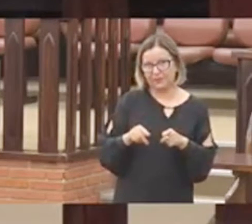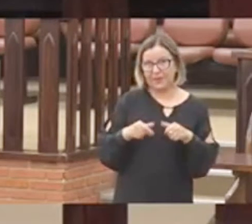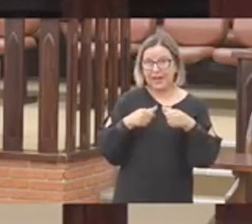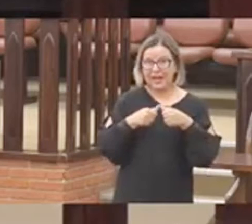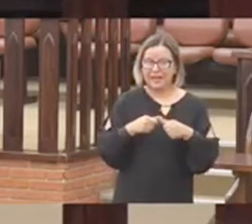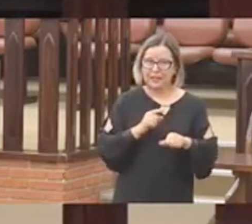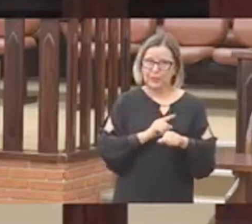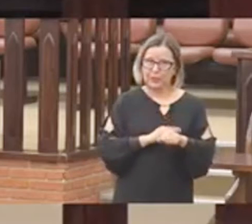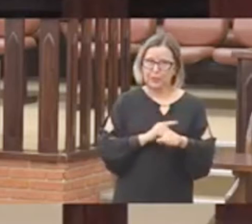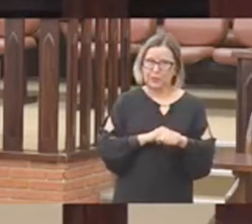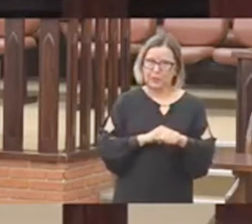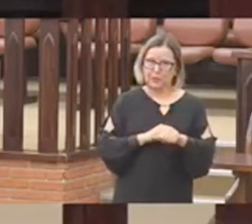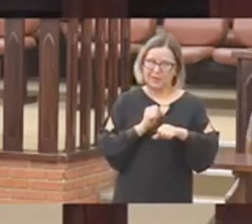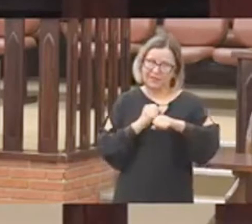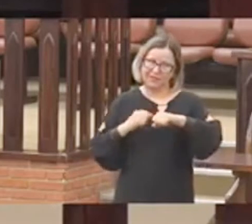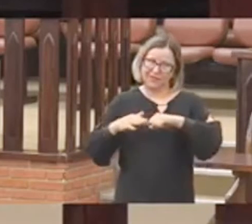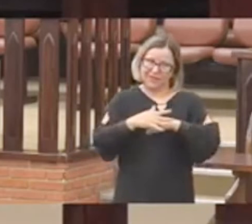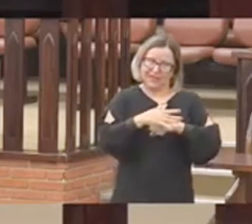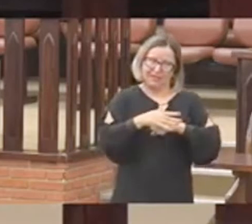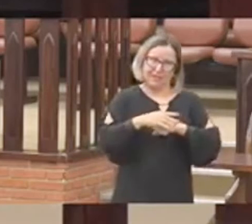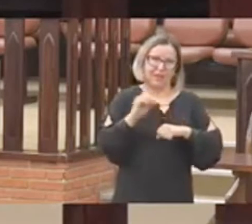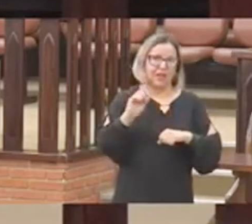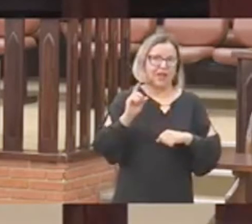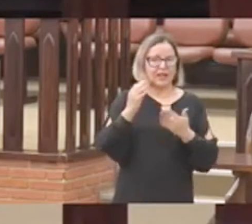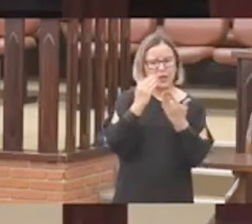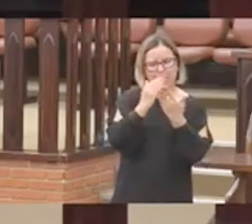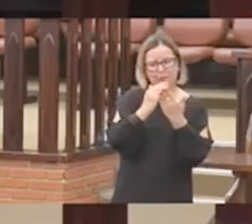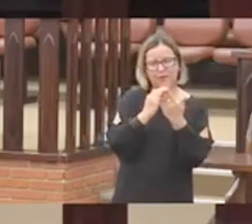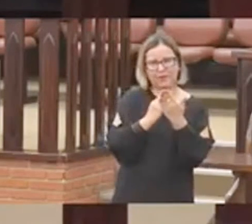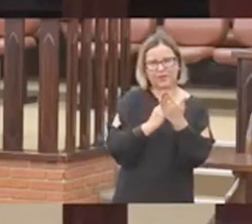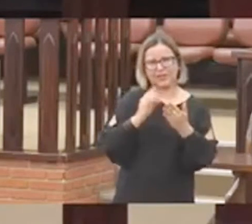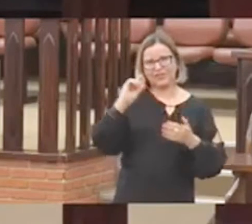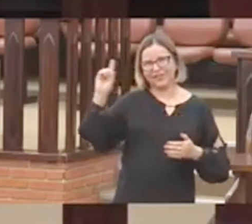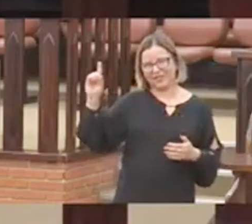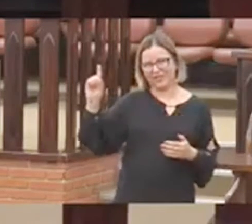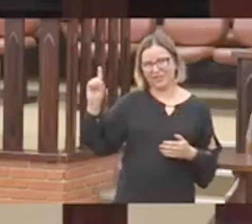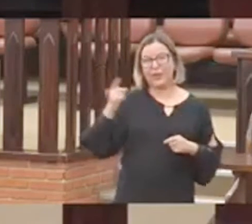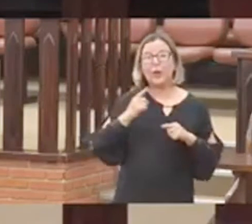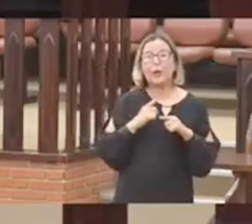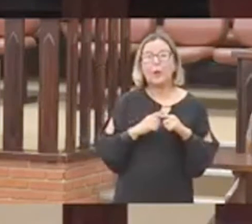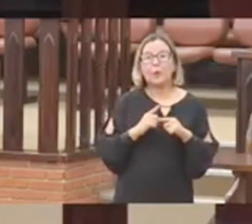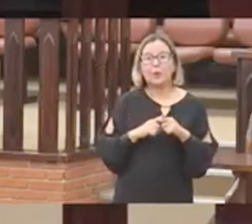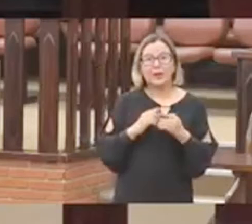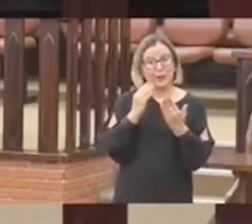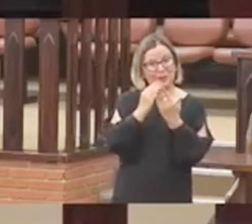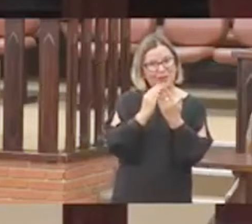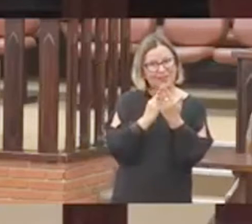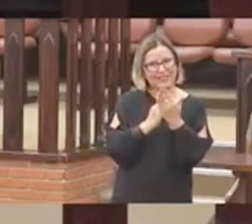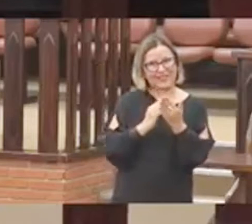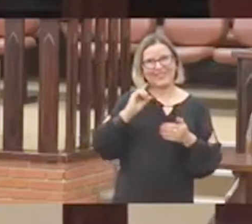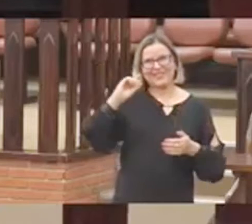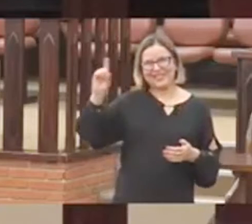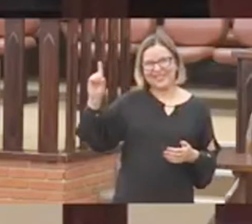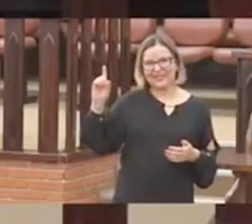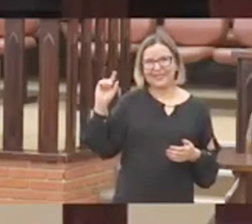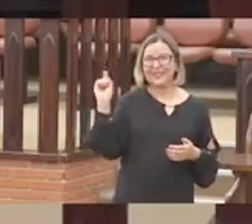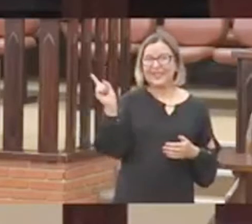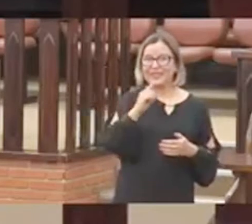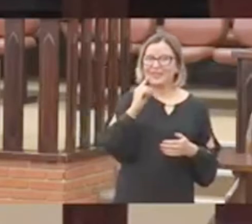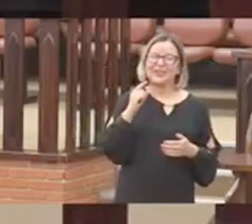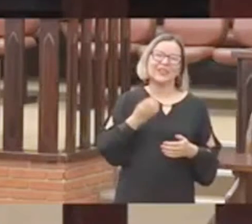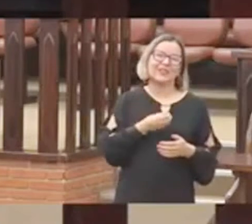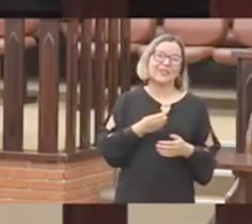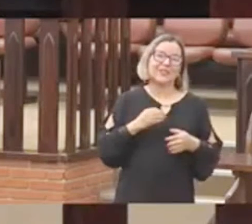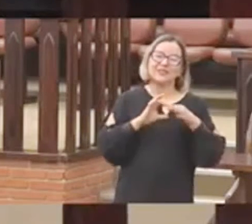O projeto de Deus é que nós tenhamos relacionamento uns com os outros. O objetivo